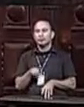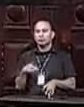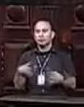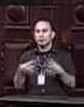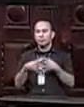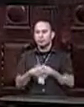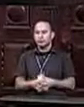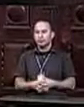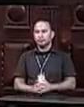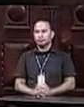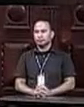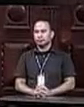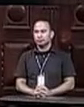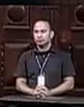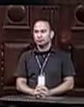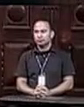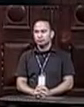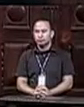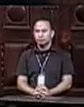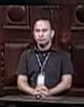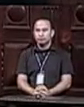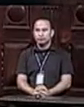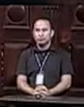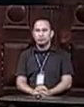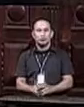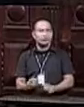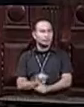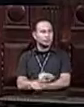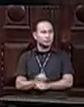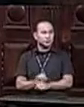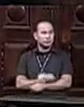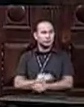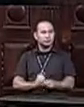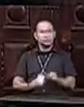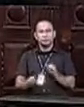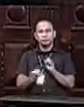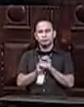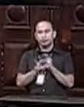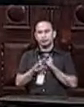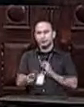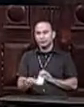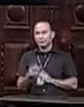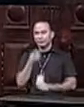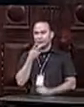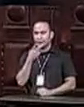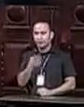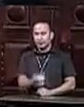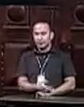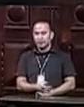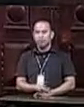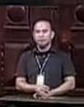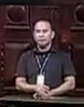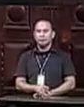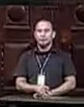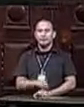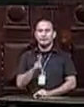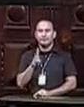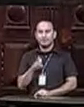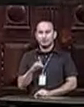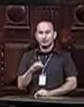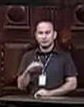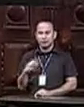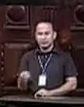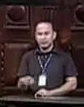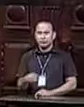a sua tramitação, que é o projeto de lei complementar que dispõe sobre a convalidação dos incentivos